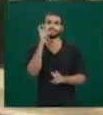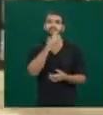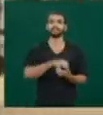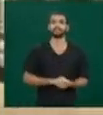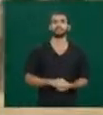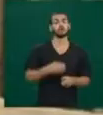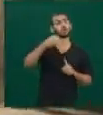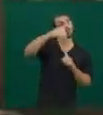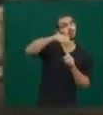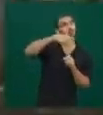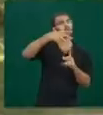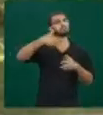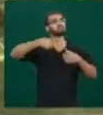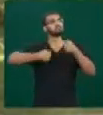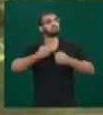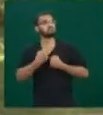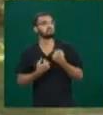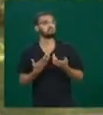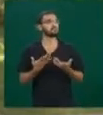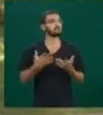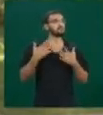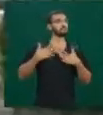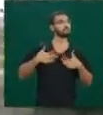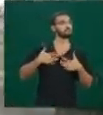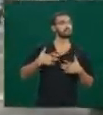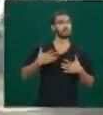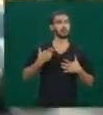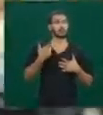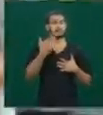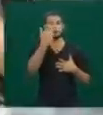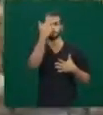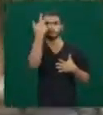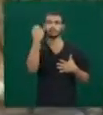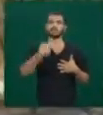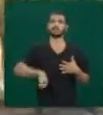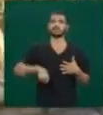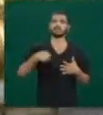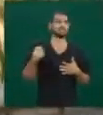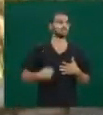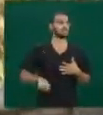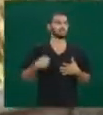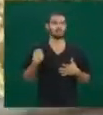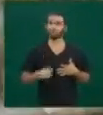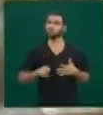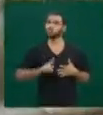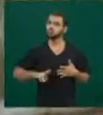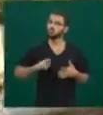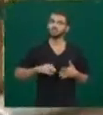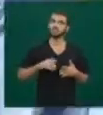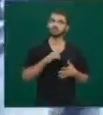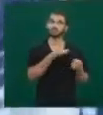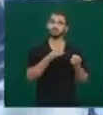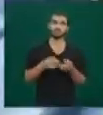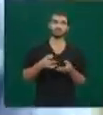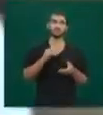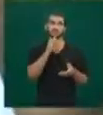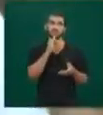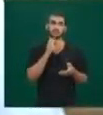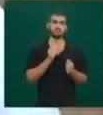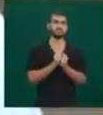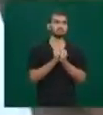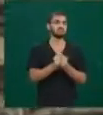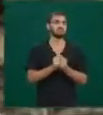caminhando, correndo, descansando. Para muitos, ele é item essencial nas tarefas do dia a dia. Companheiro para